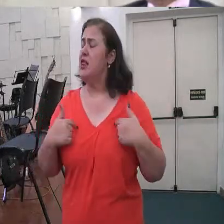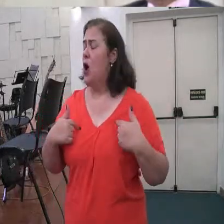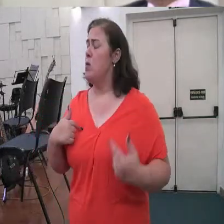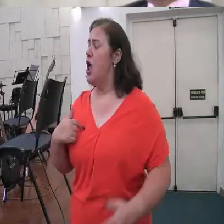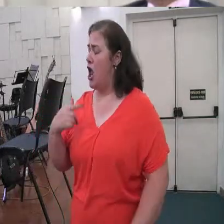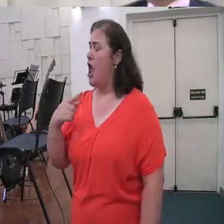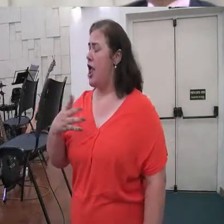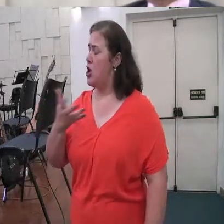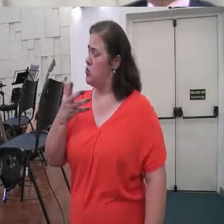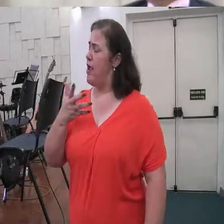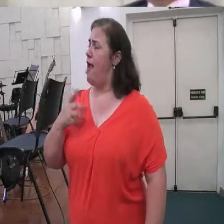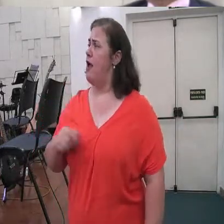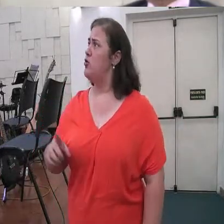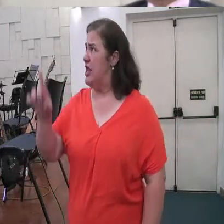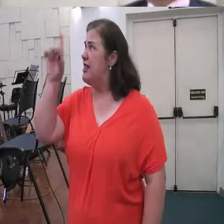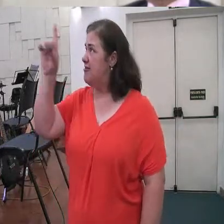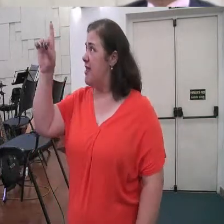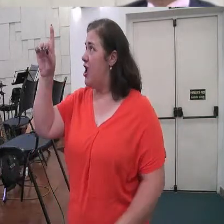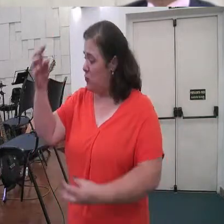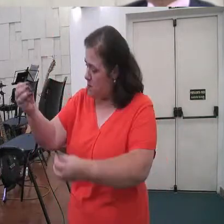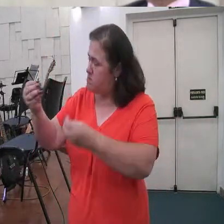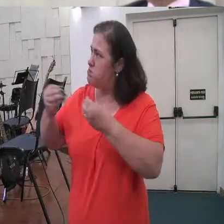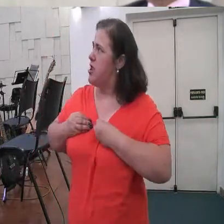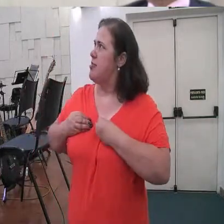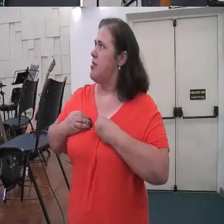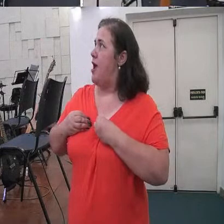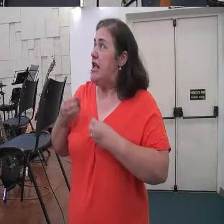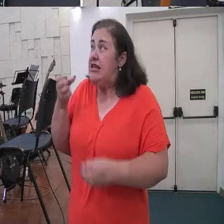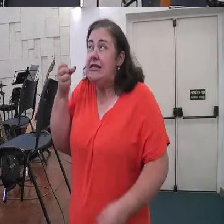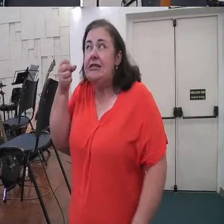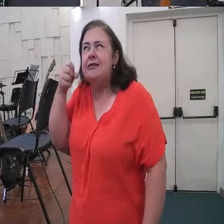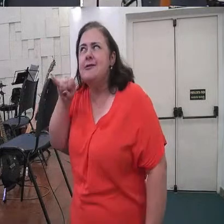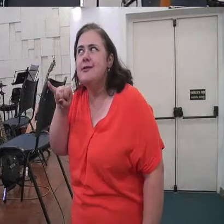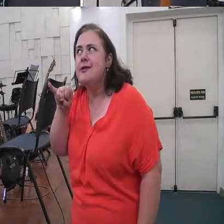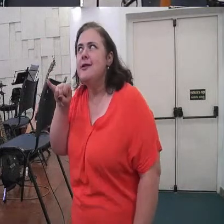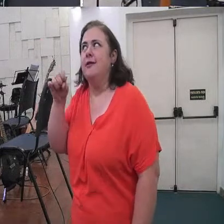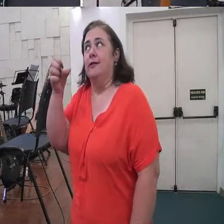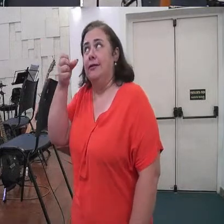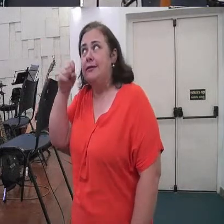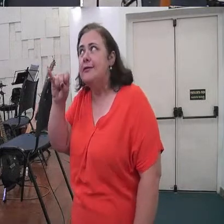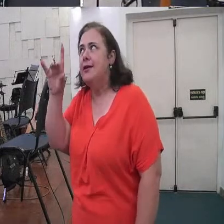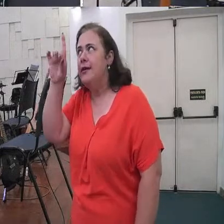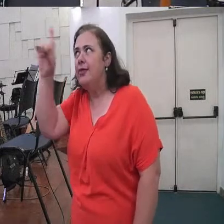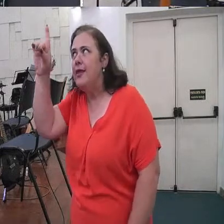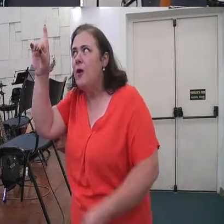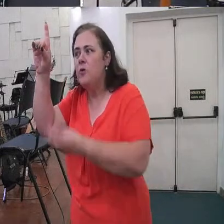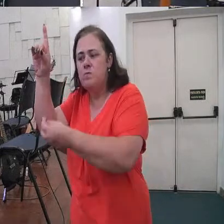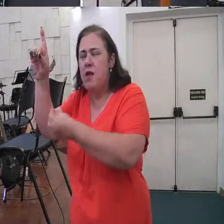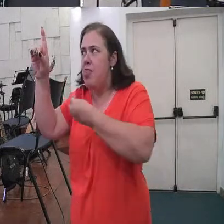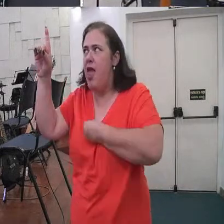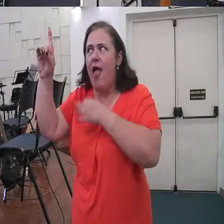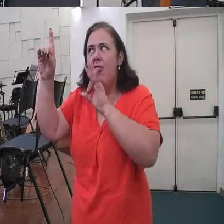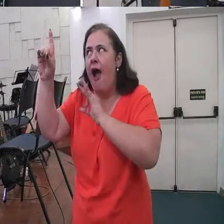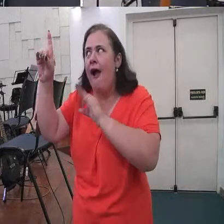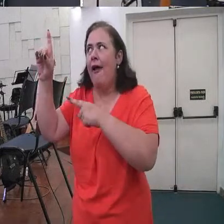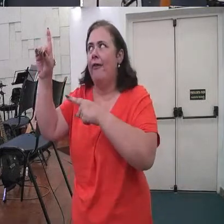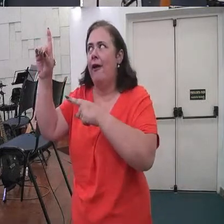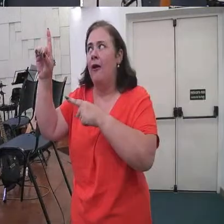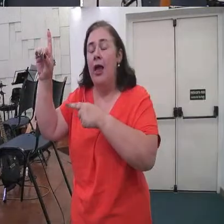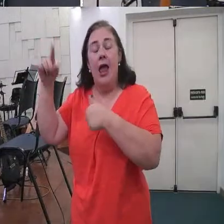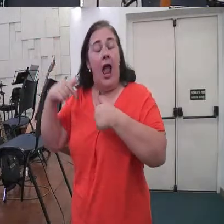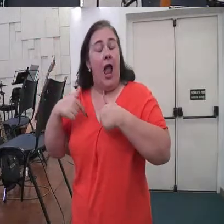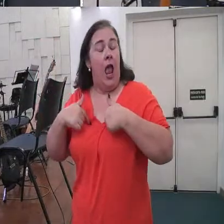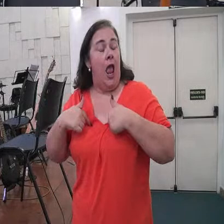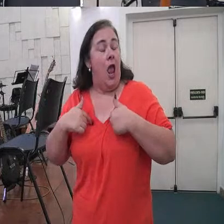sei 150 versículos de cor, eu sempre estou pregando a palavra de Deus para as pessoas, então eu quero.